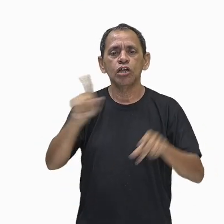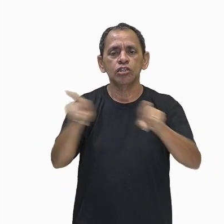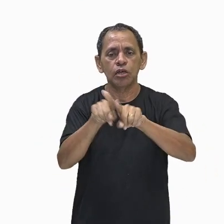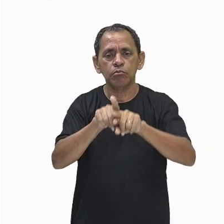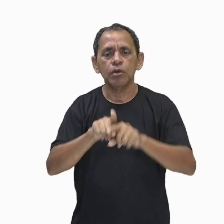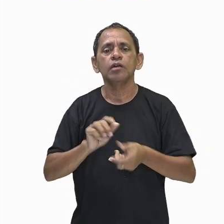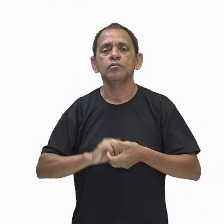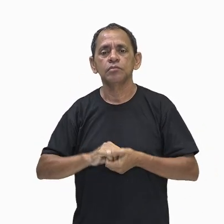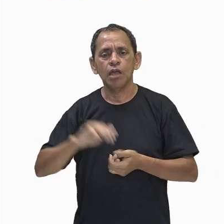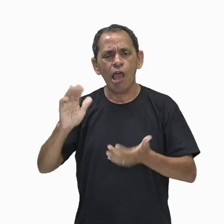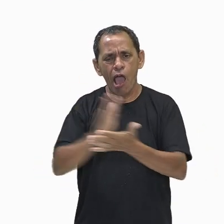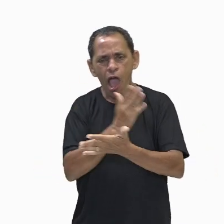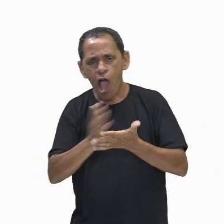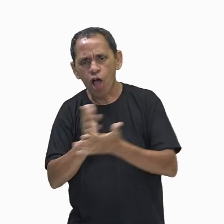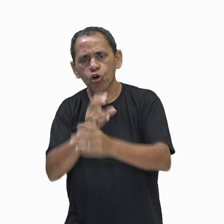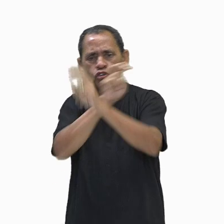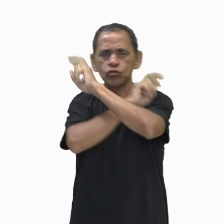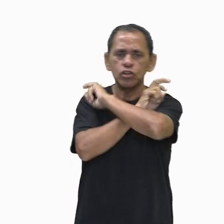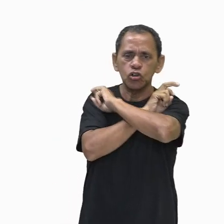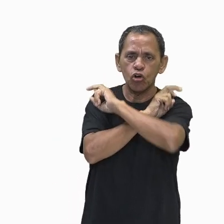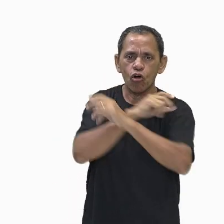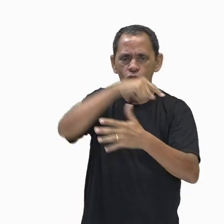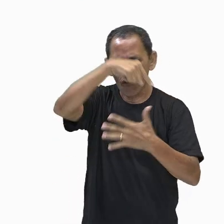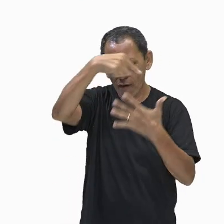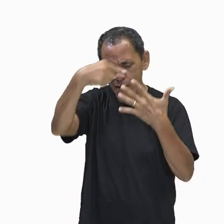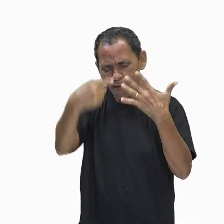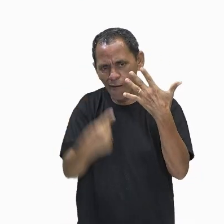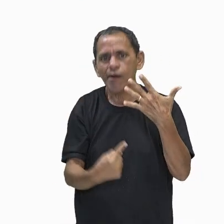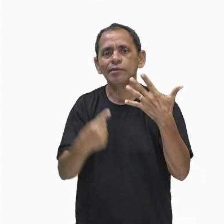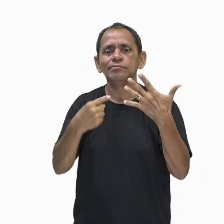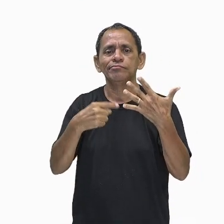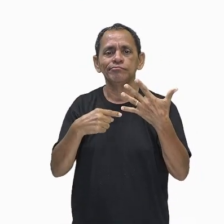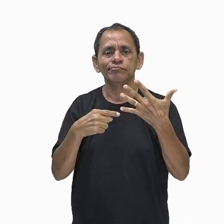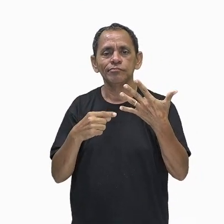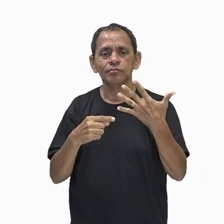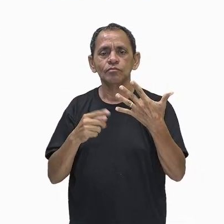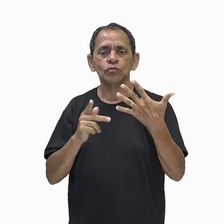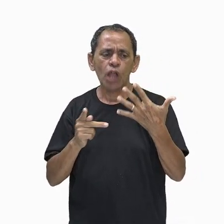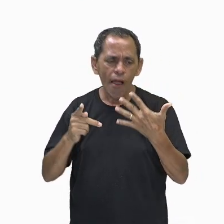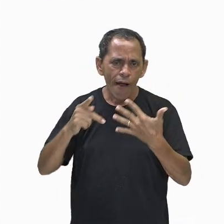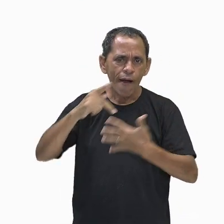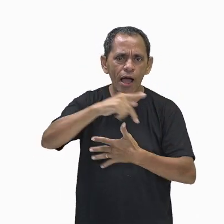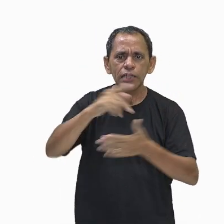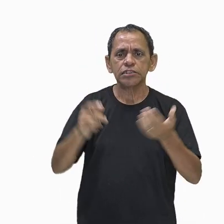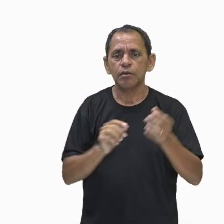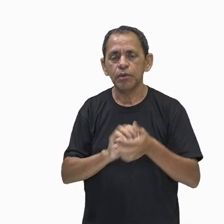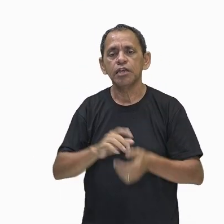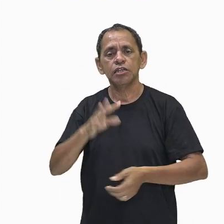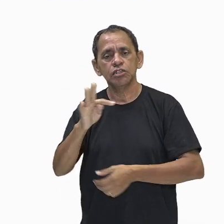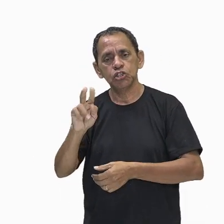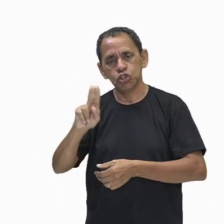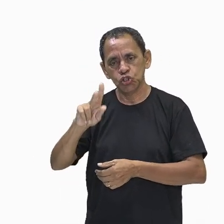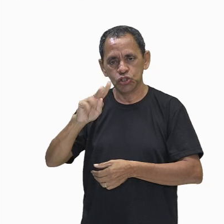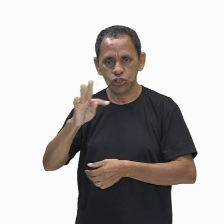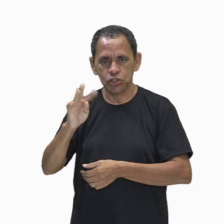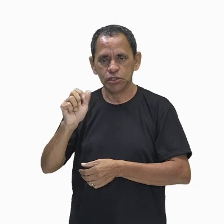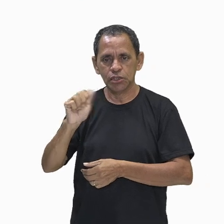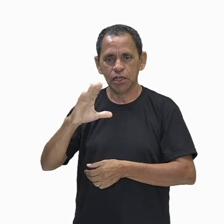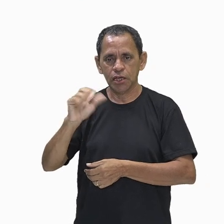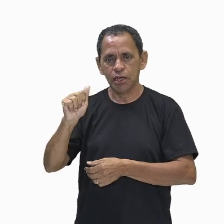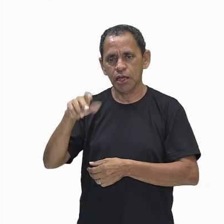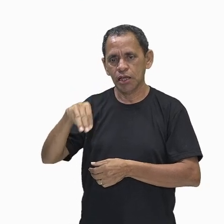desse período do Novo Império, como o Amoses, o Akenaton, né? E o Tutankhamon, que era então aí o